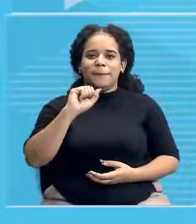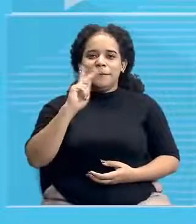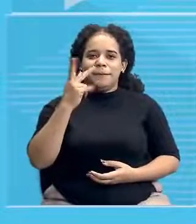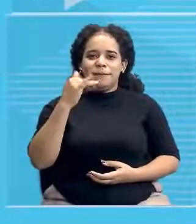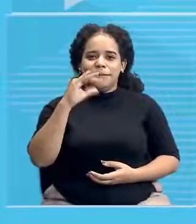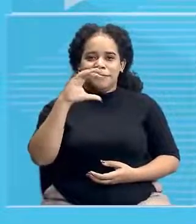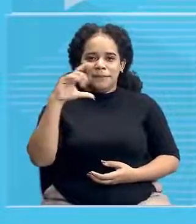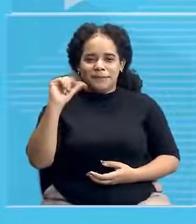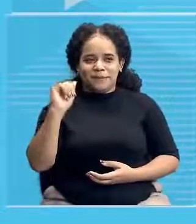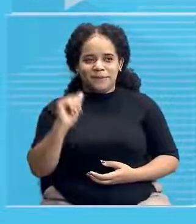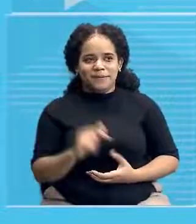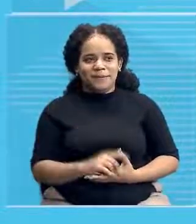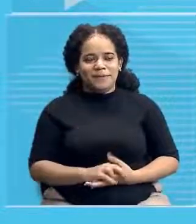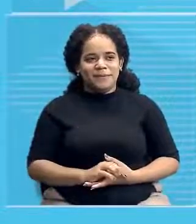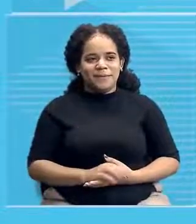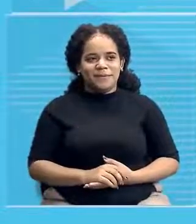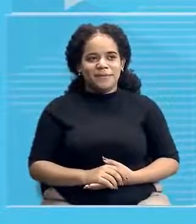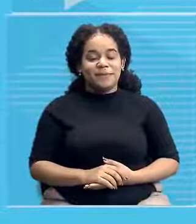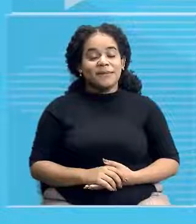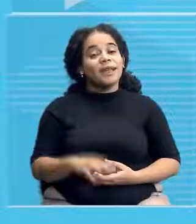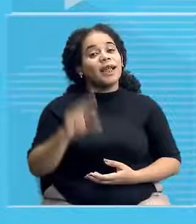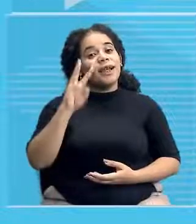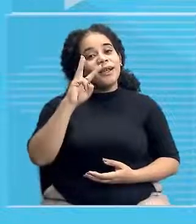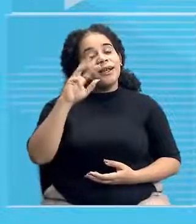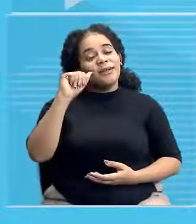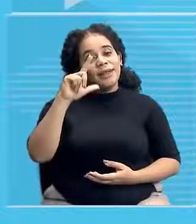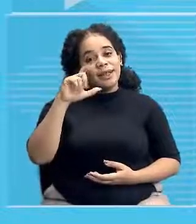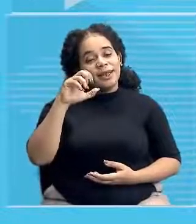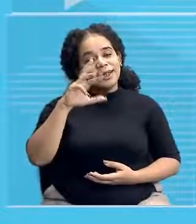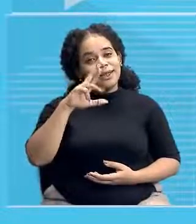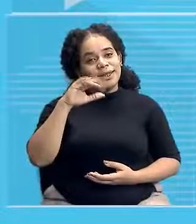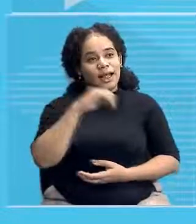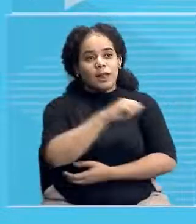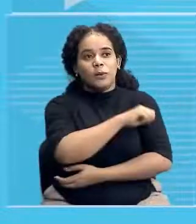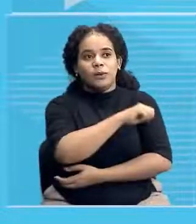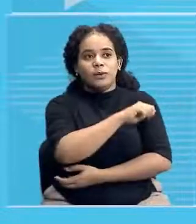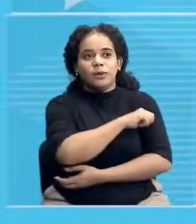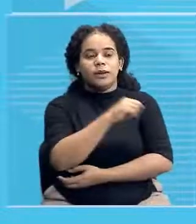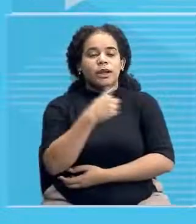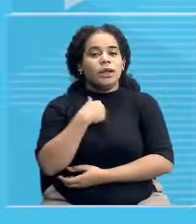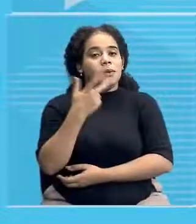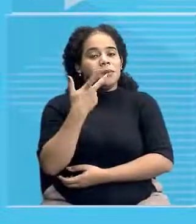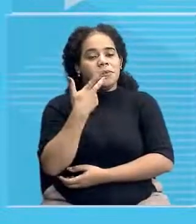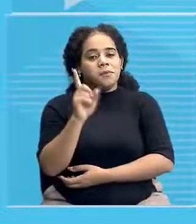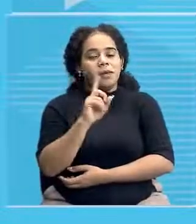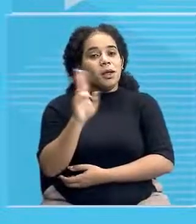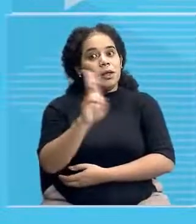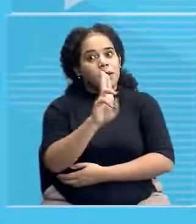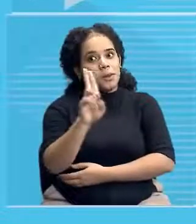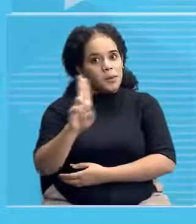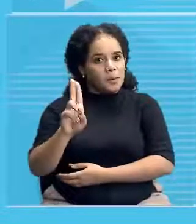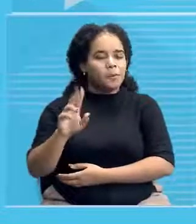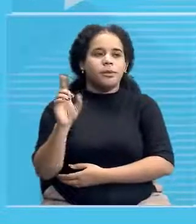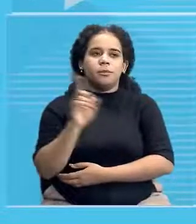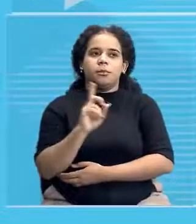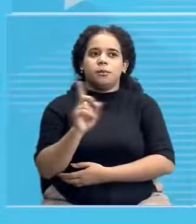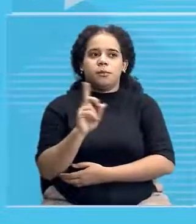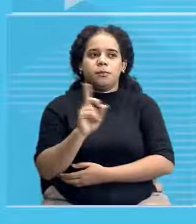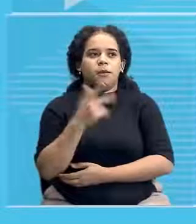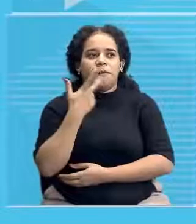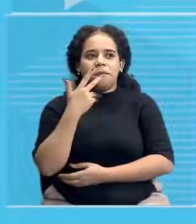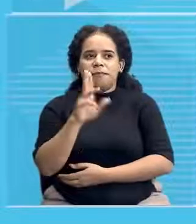Valéria Souza. Olha, Valéria, eu não disse nomes. Viu,